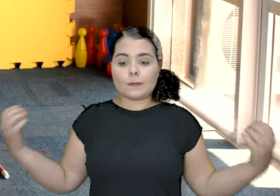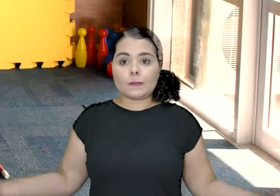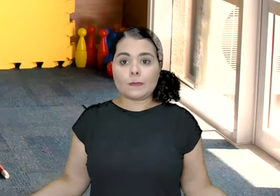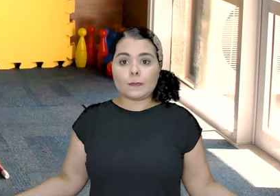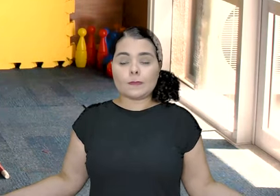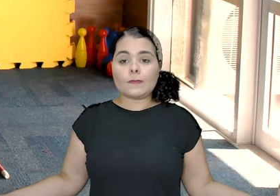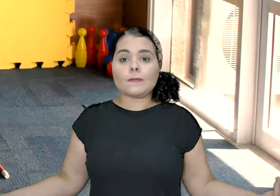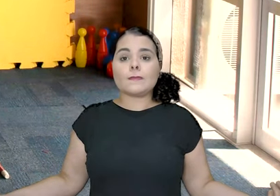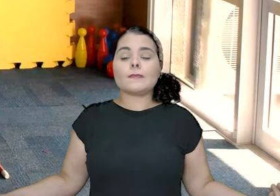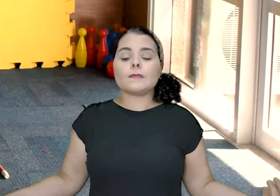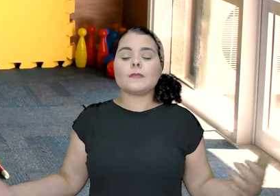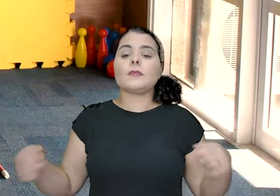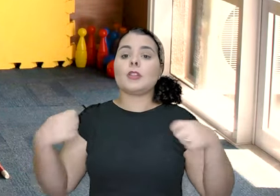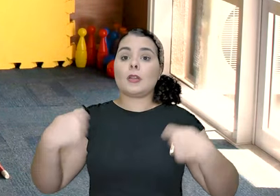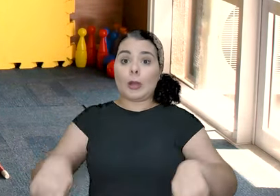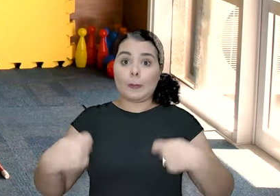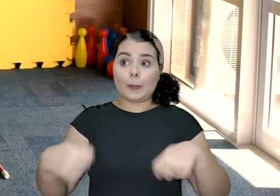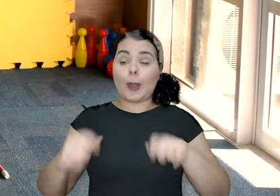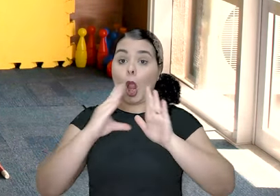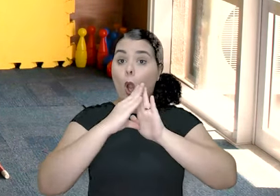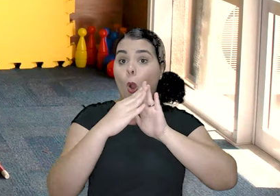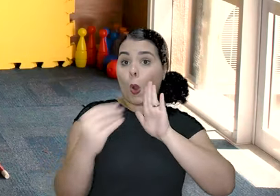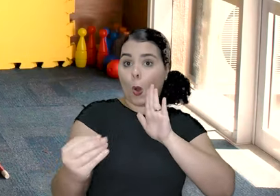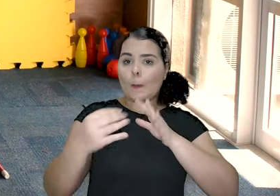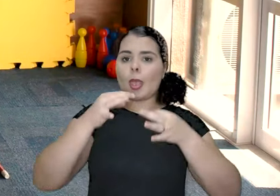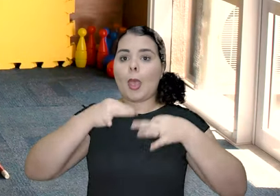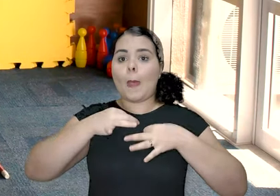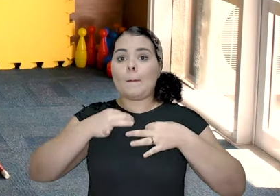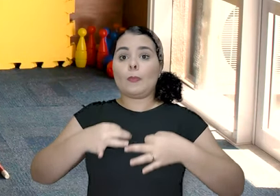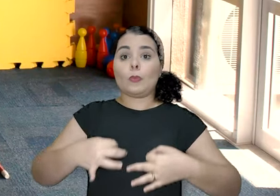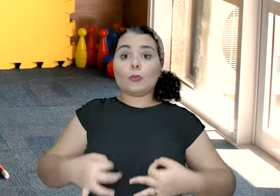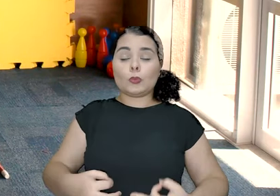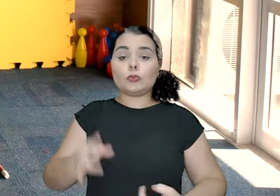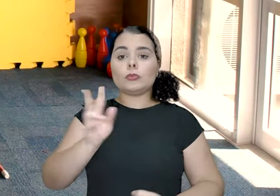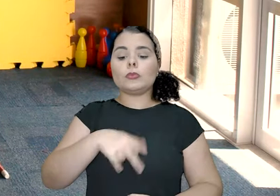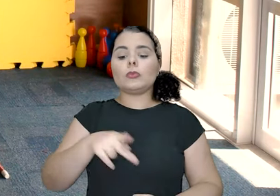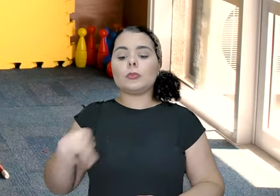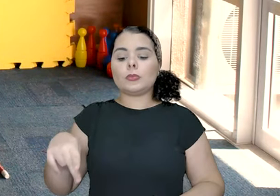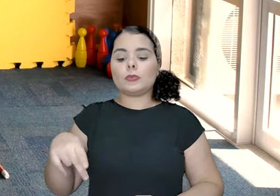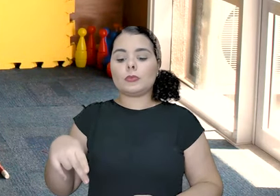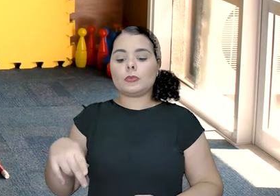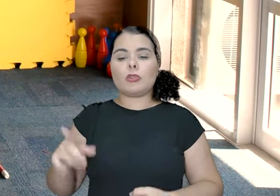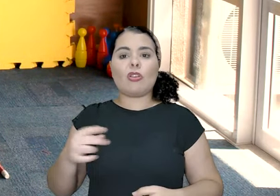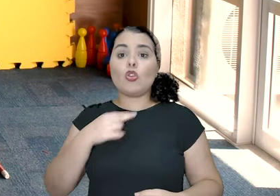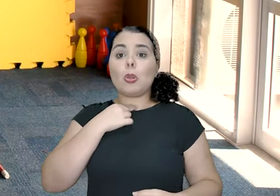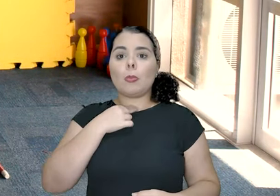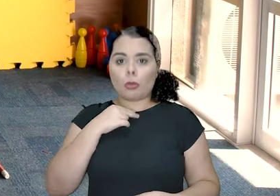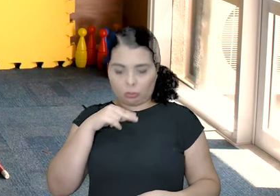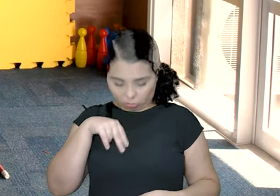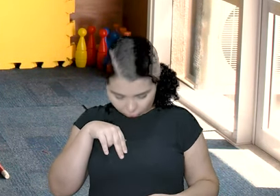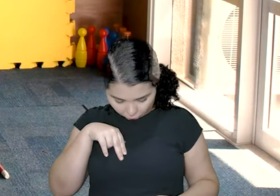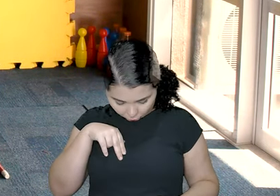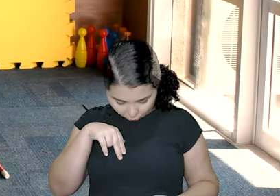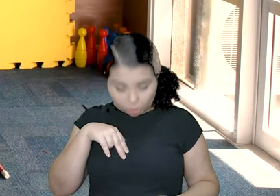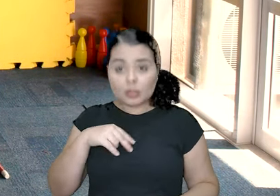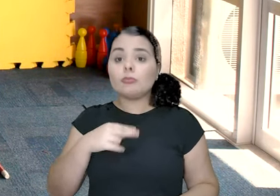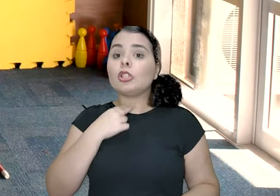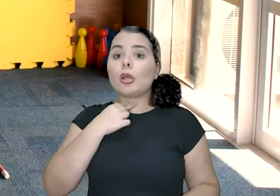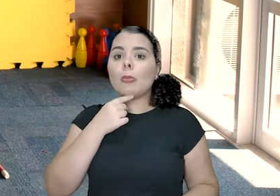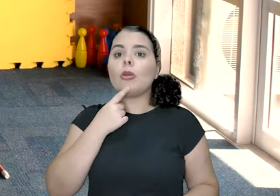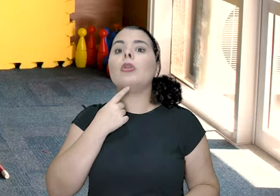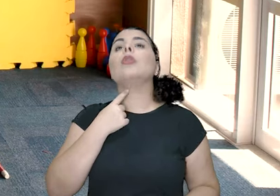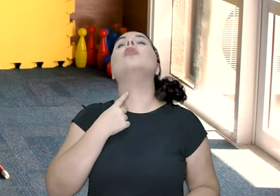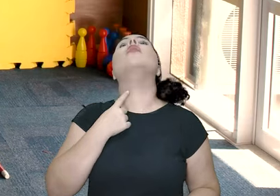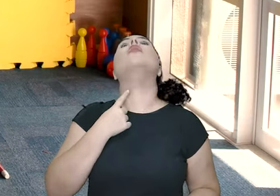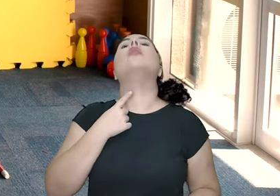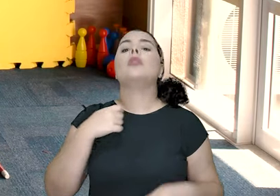corpo, posição da cabeça, cuidado para não deixar o queixo lá pro alto, nem fica olhando para baixo.